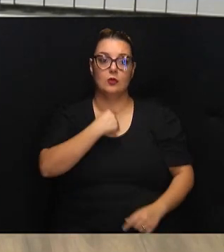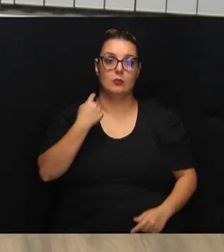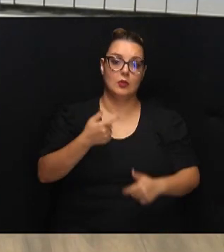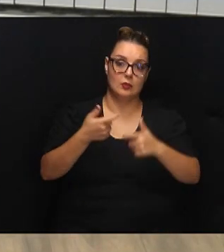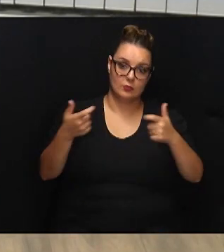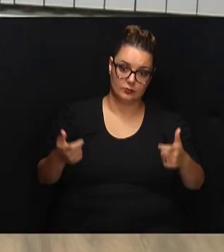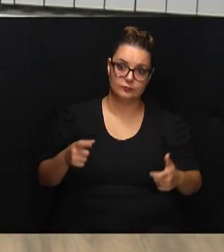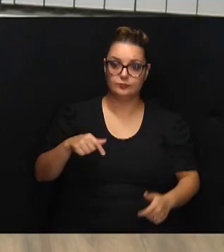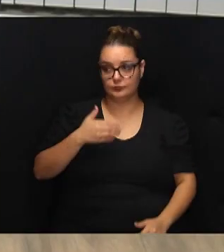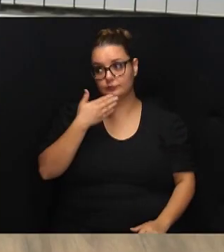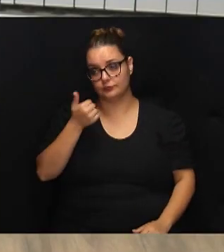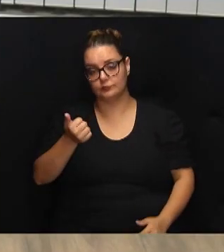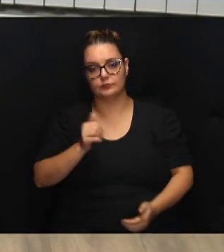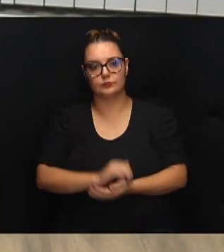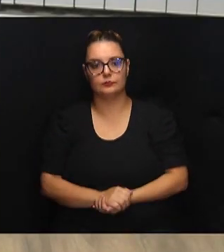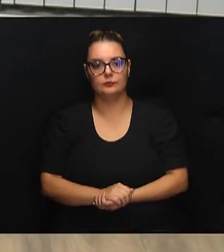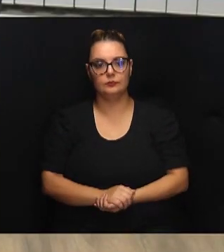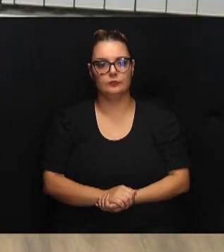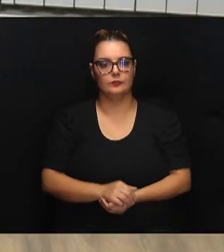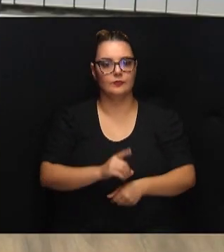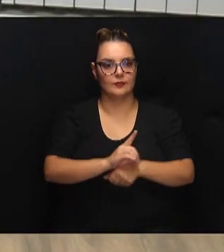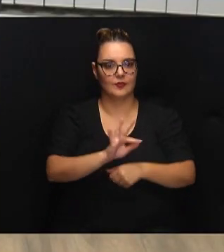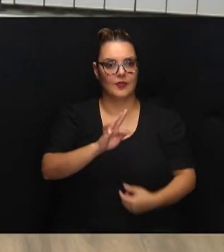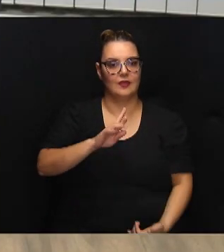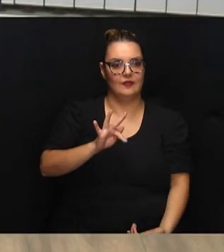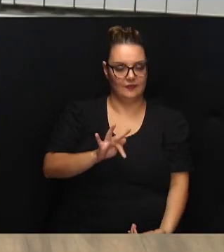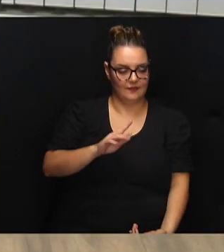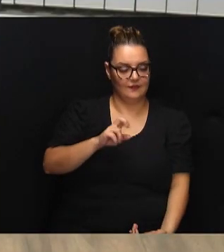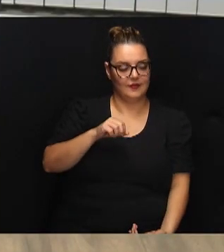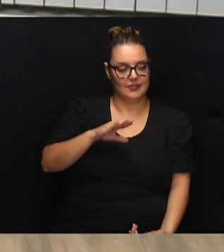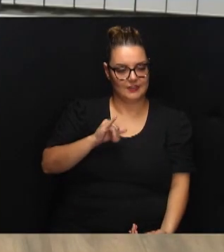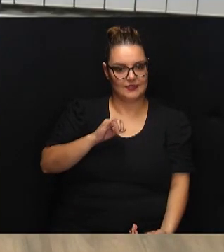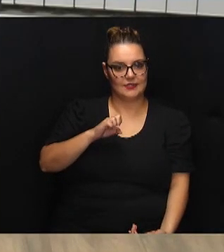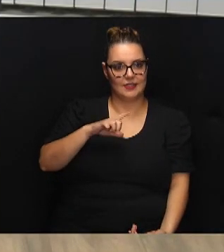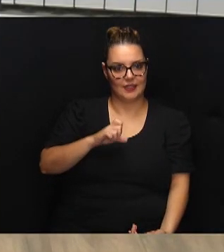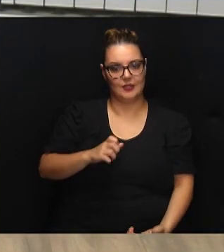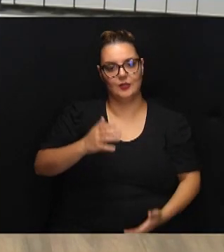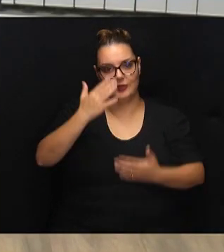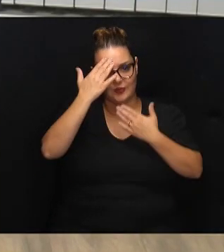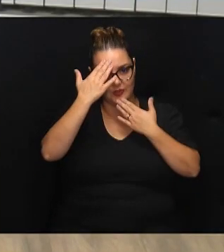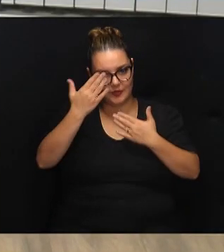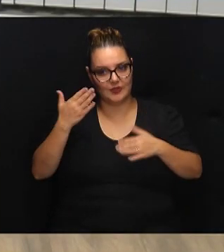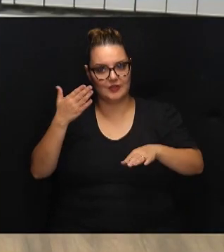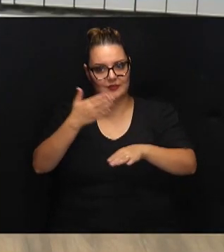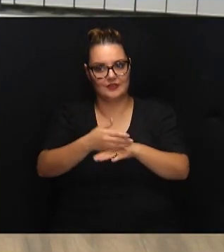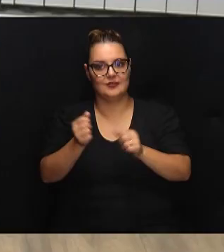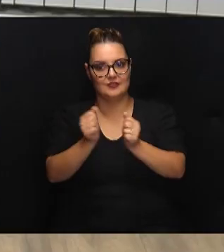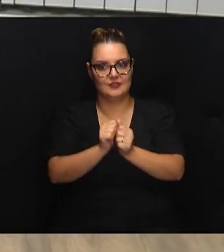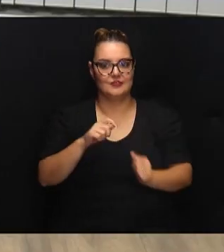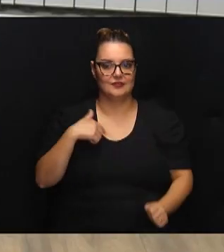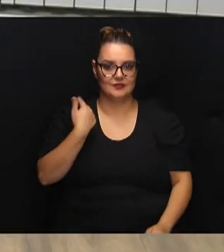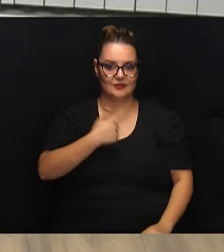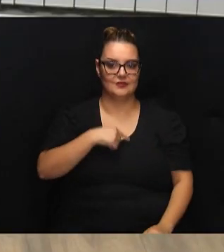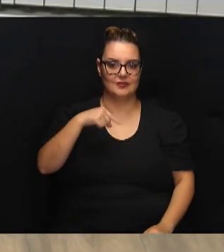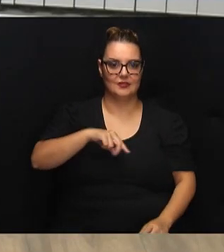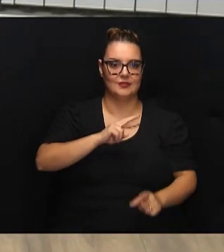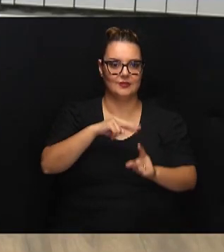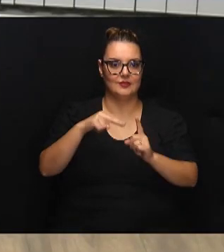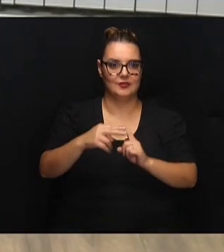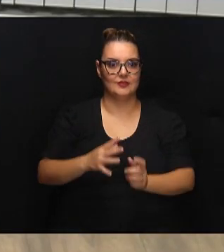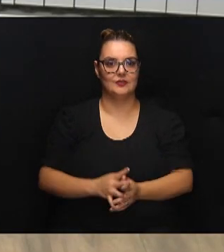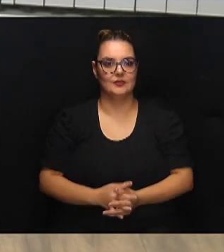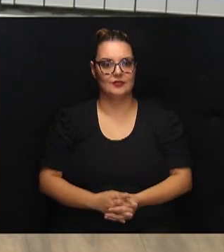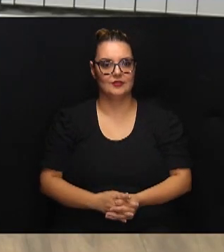é muito melhor. Doutora Franciele Gurgel, muito obrigada pela sua participação com a gente aqui no Ponto de